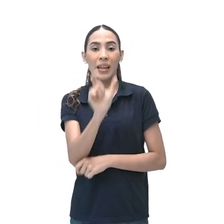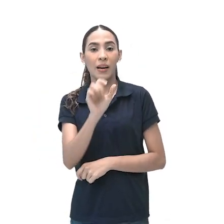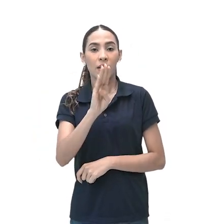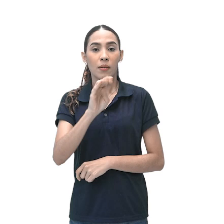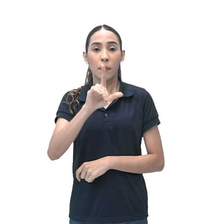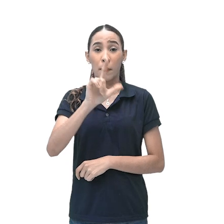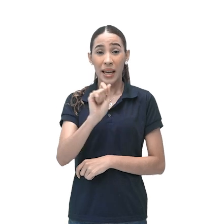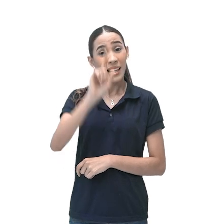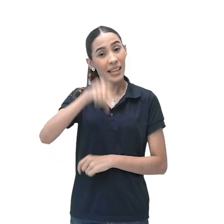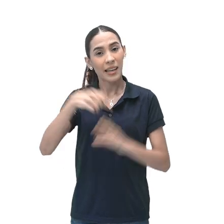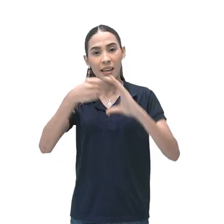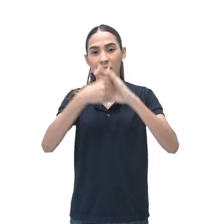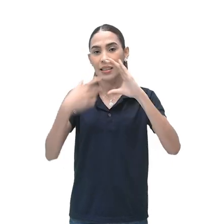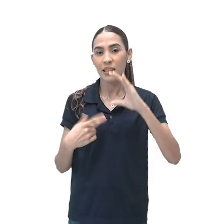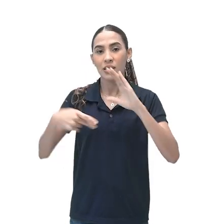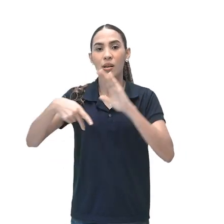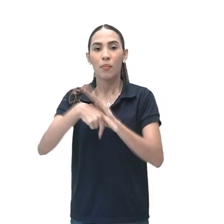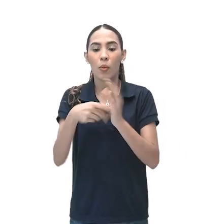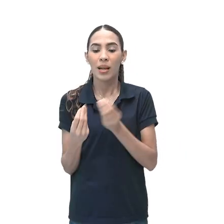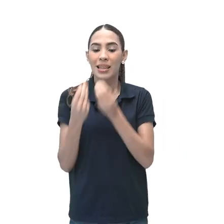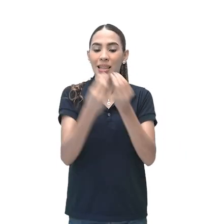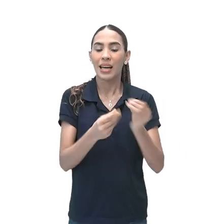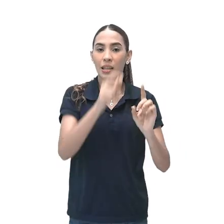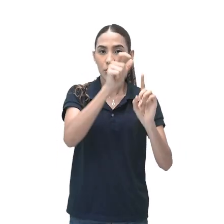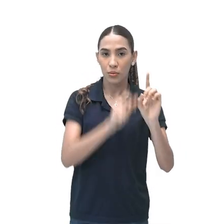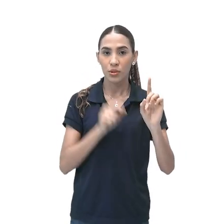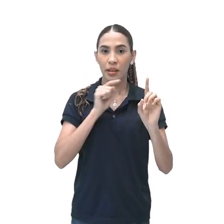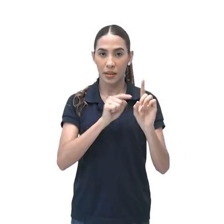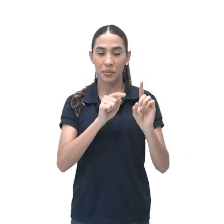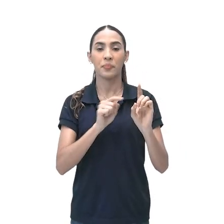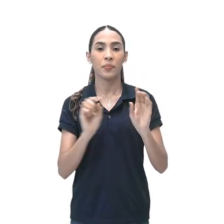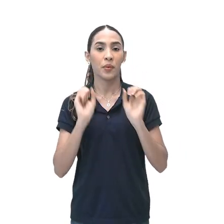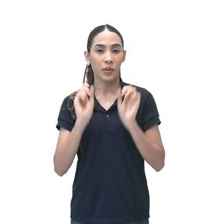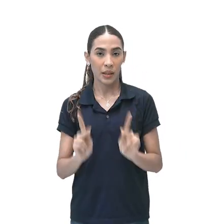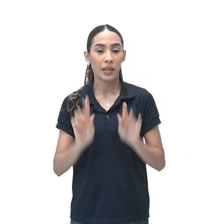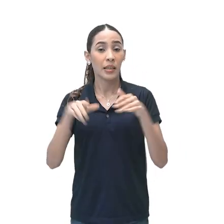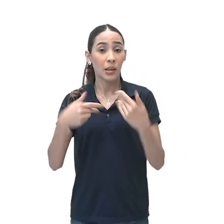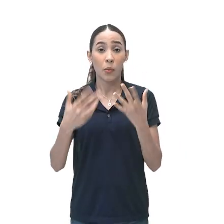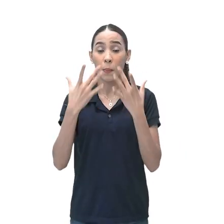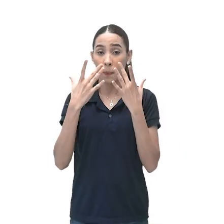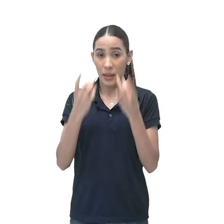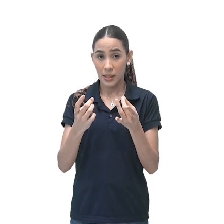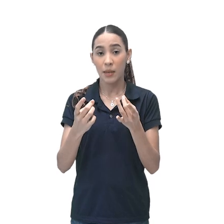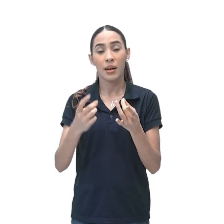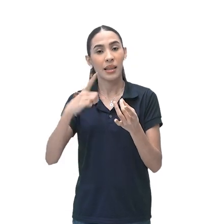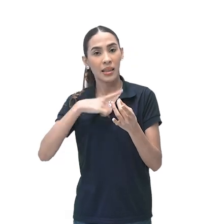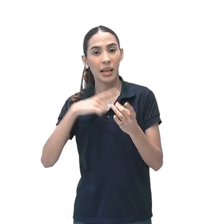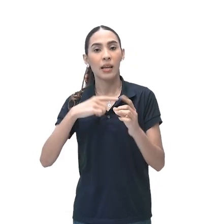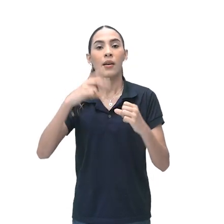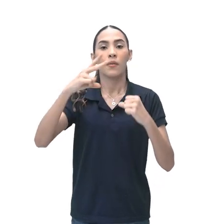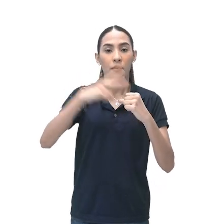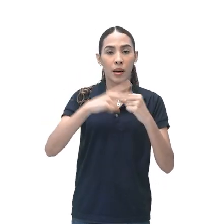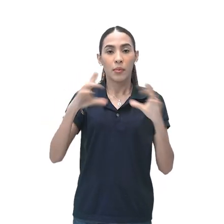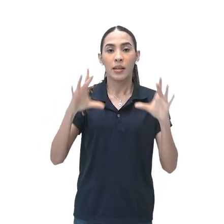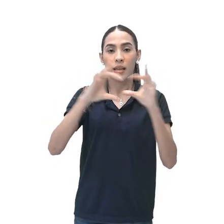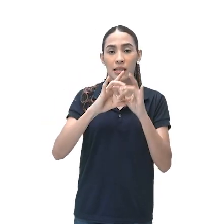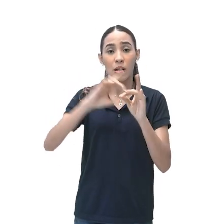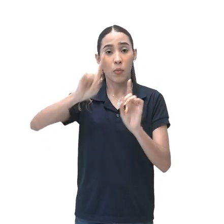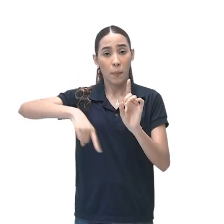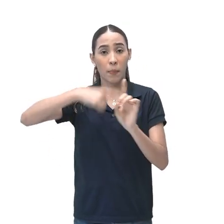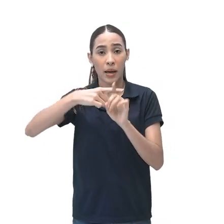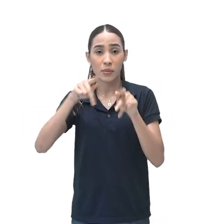característica que foi atribuída ao nosso sujeito, ok? Então, observem, nós temos um verbo de ligação, um